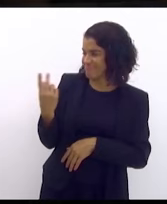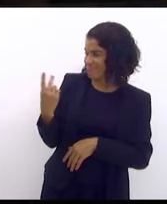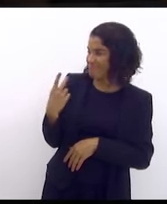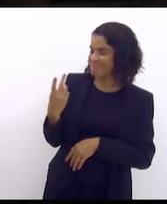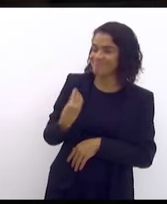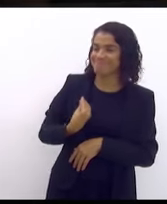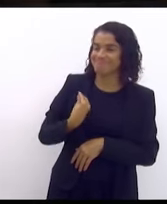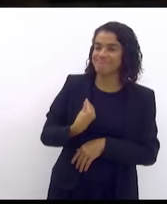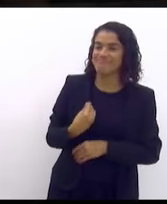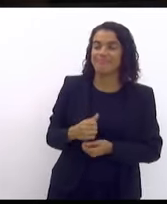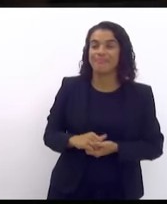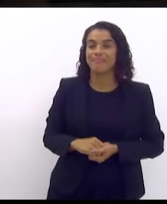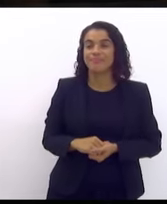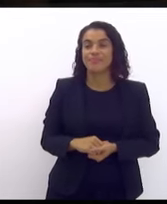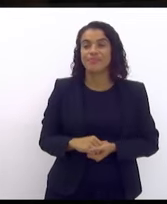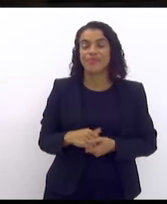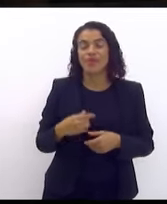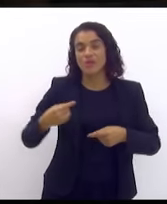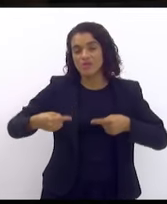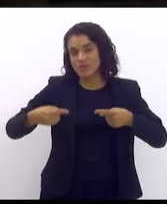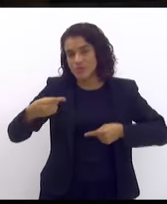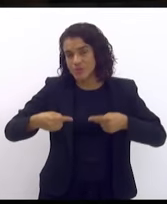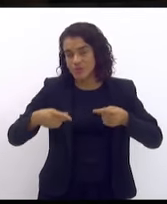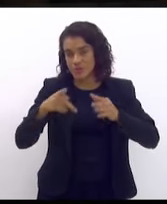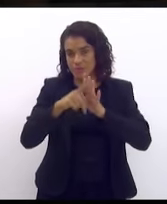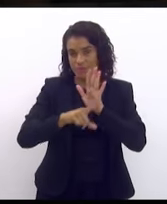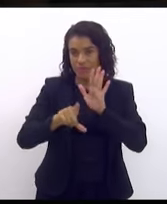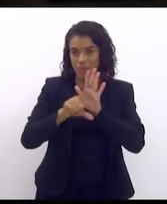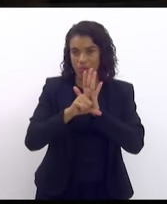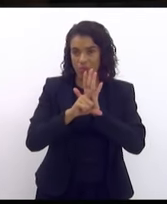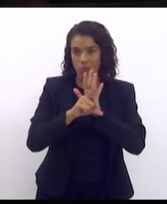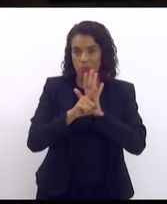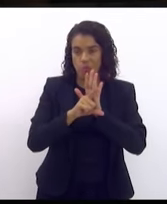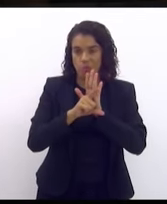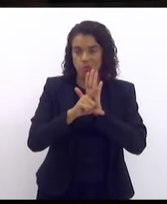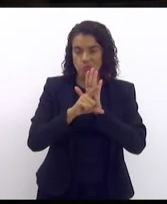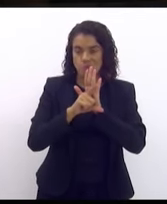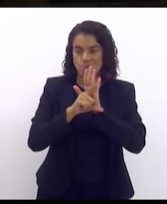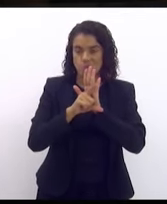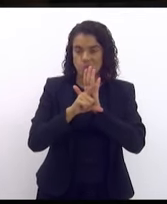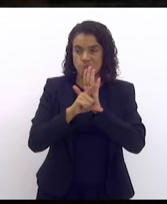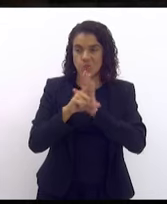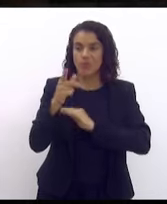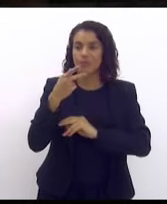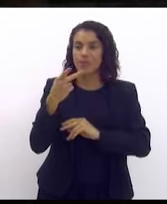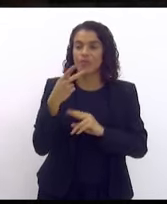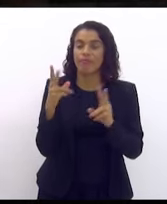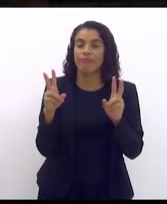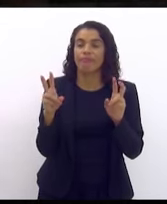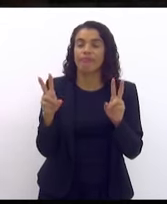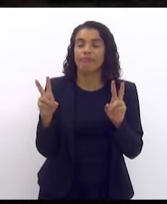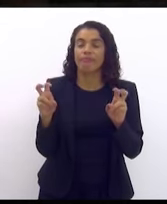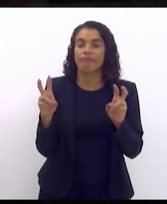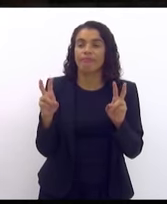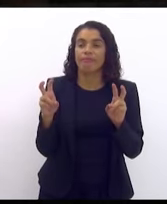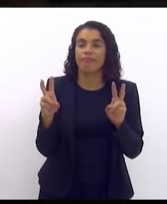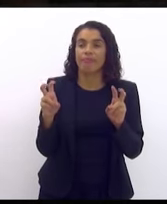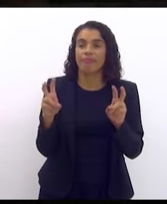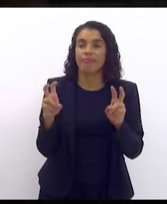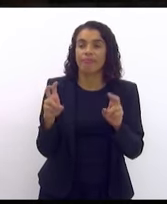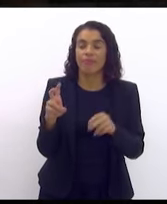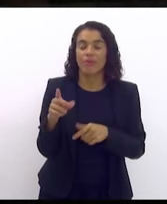aqui quando foi discutido um projeto de lei que dizia respeito a